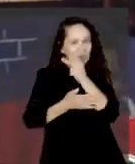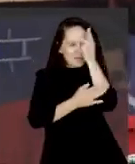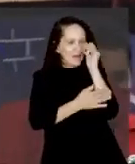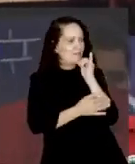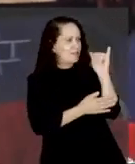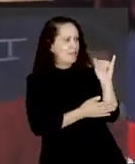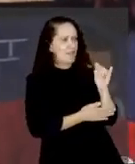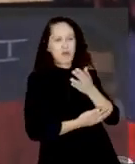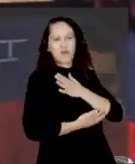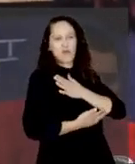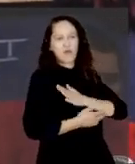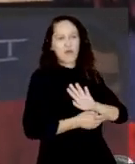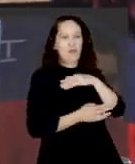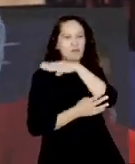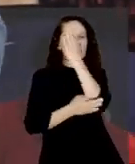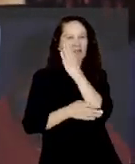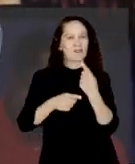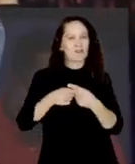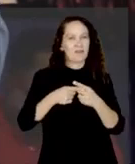ele produz, incomoda.